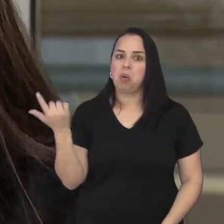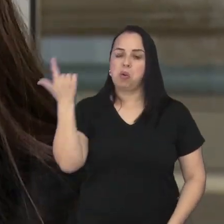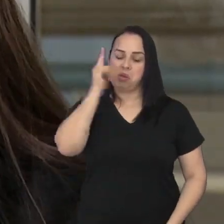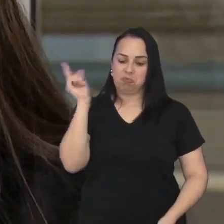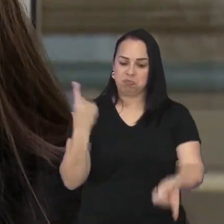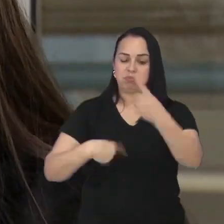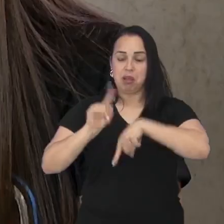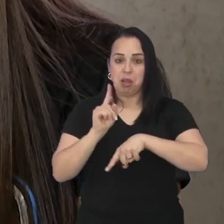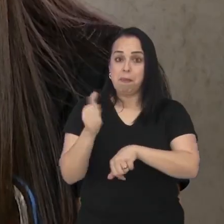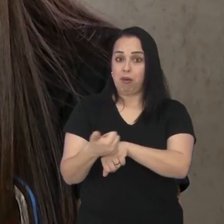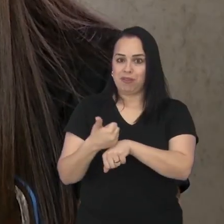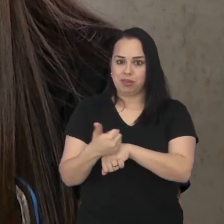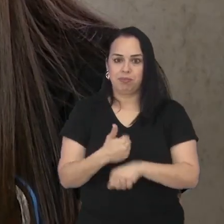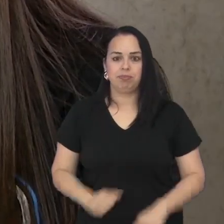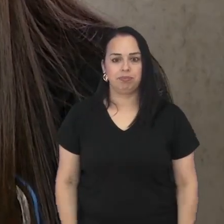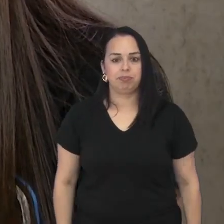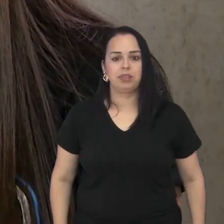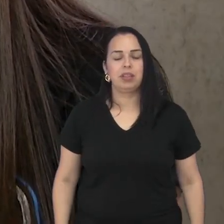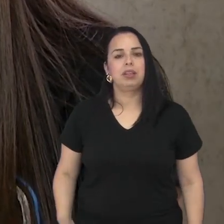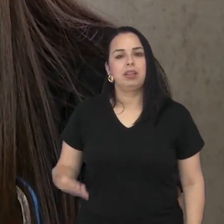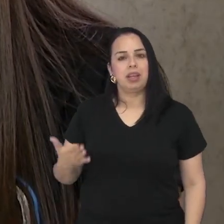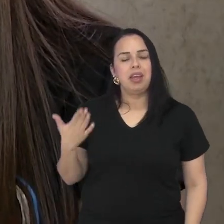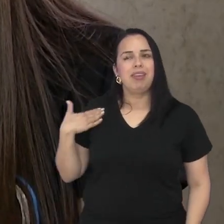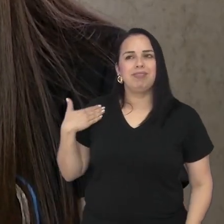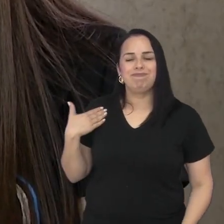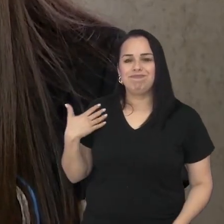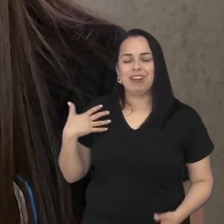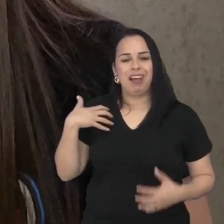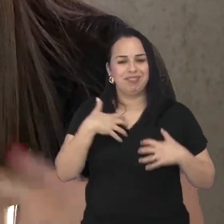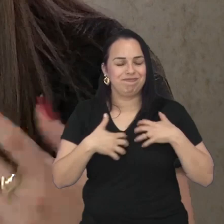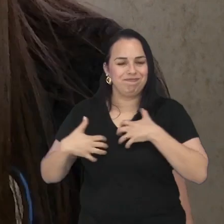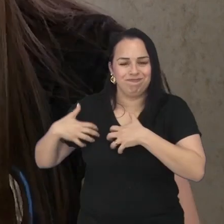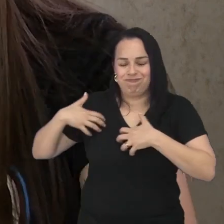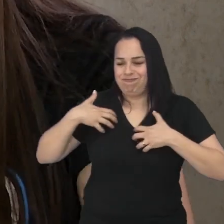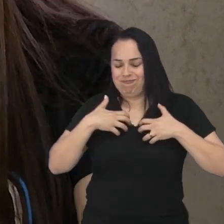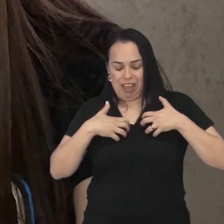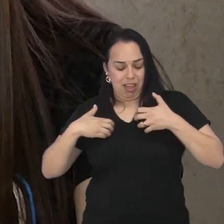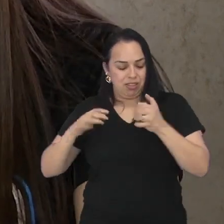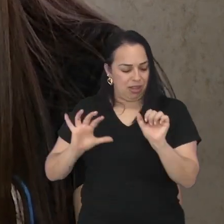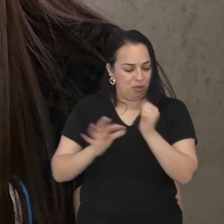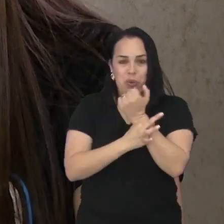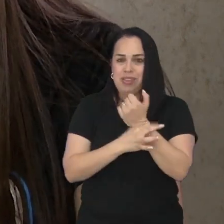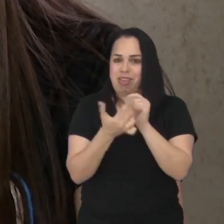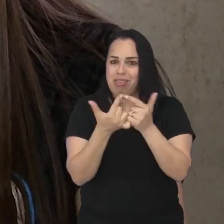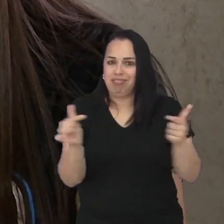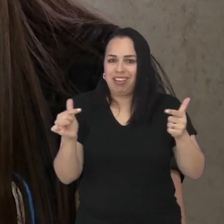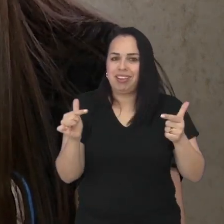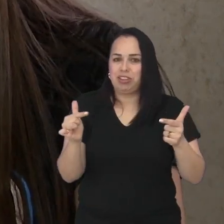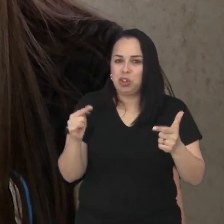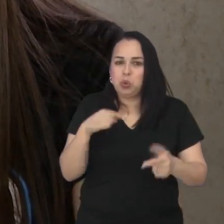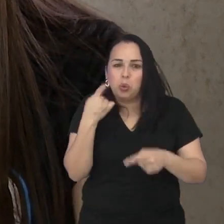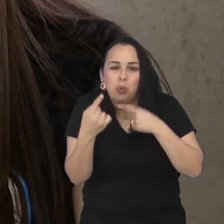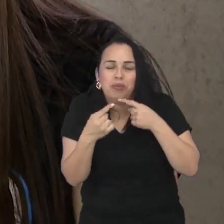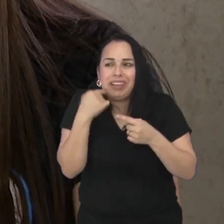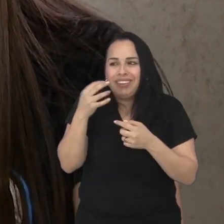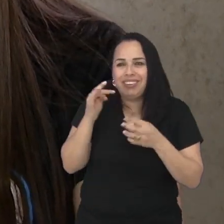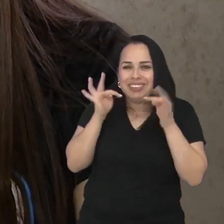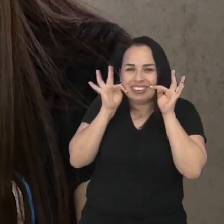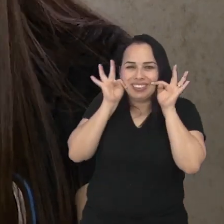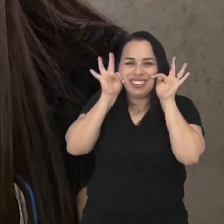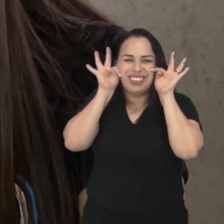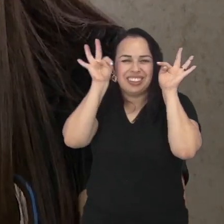metas profissionais. Eu vim com uma carga de inseguranças muito grande para esse trabalho, questão